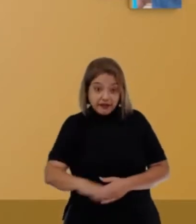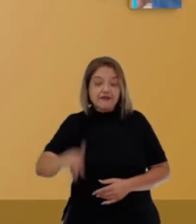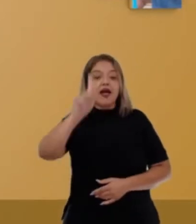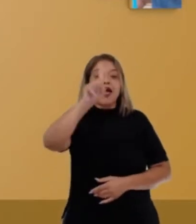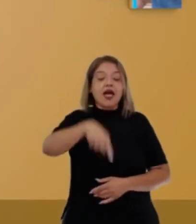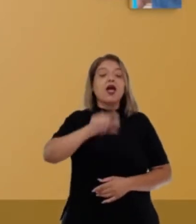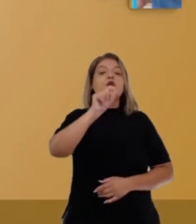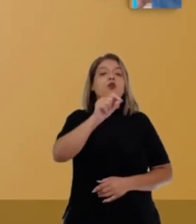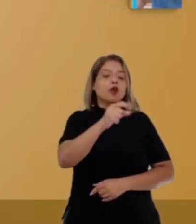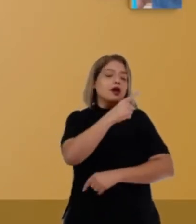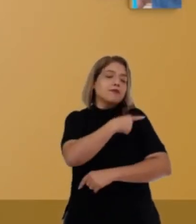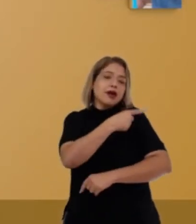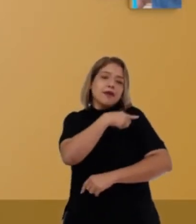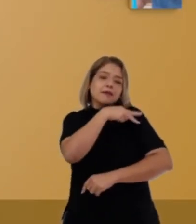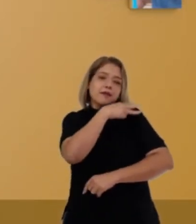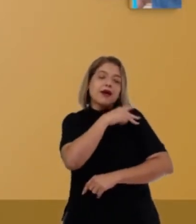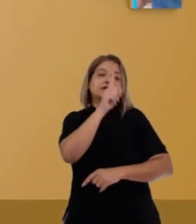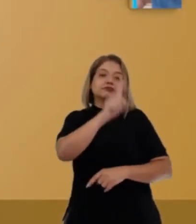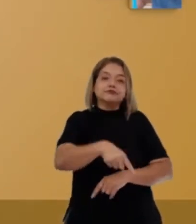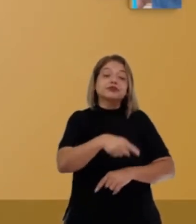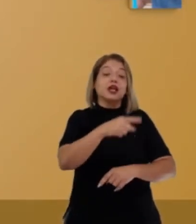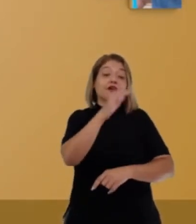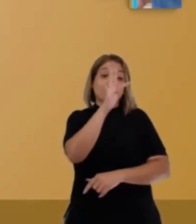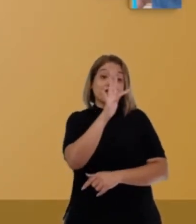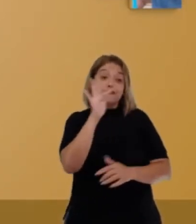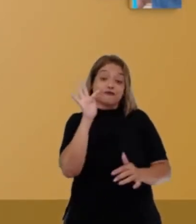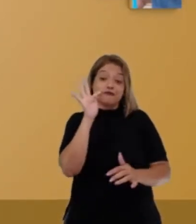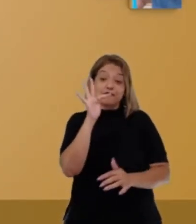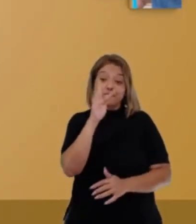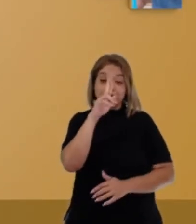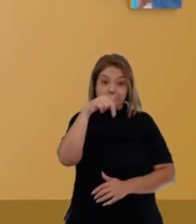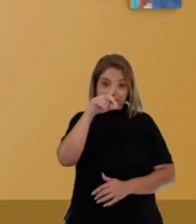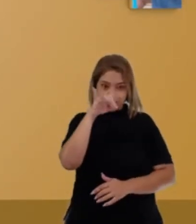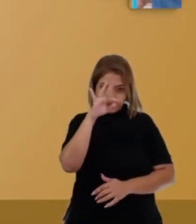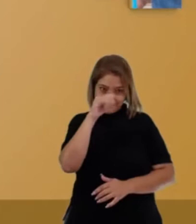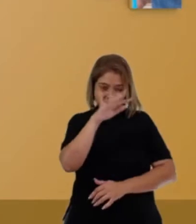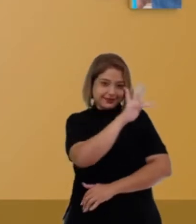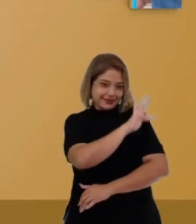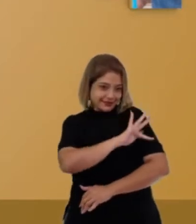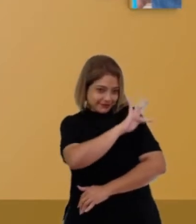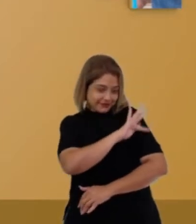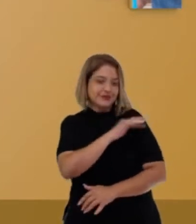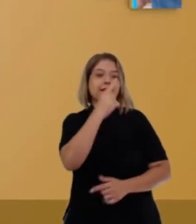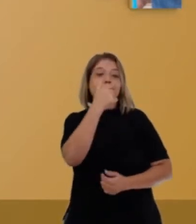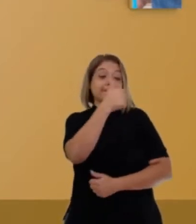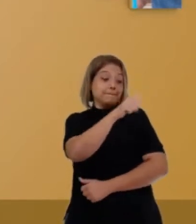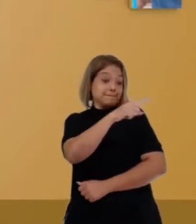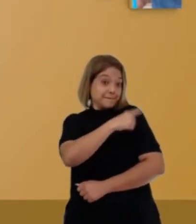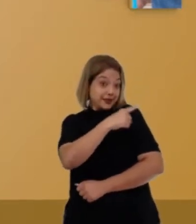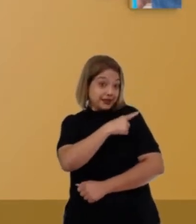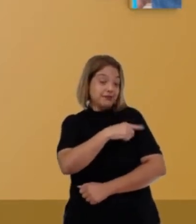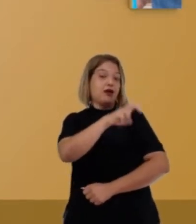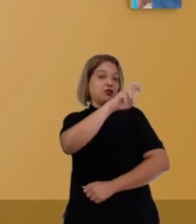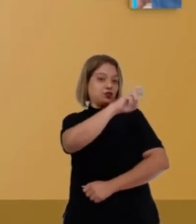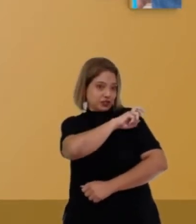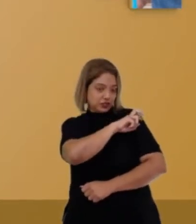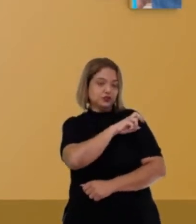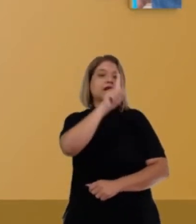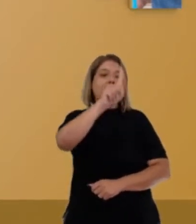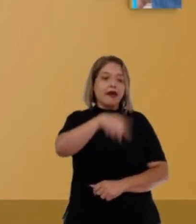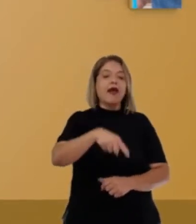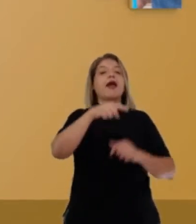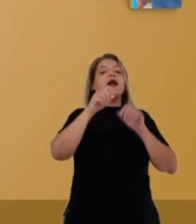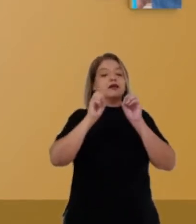refere às séries iniciais do ensino fundamental, de primeiro ao quinto ano. Na Rede Municipal